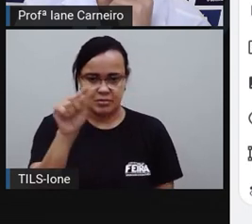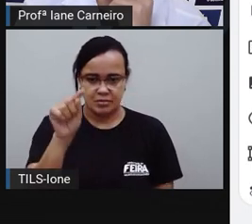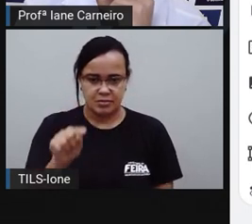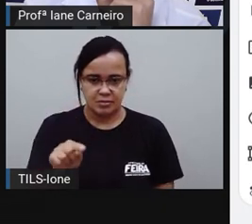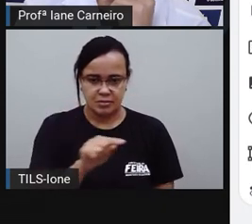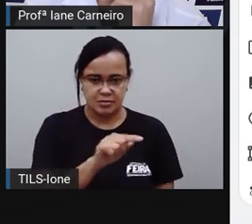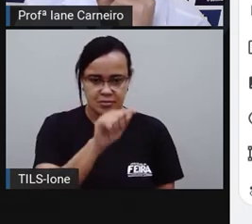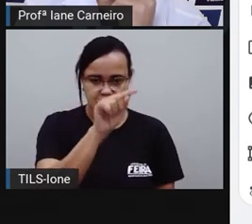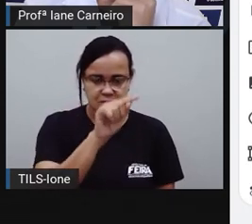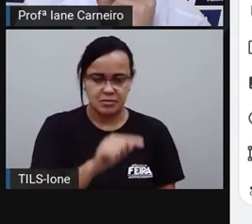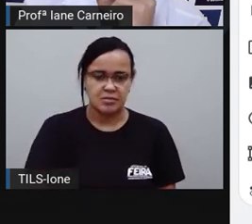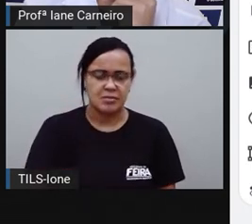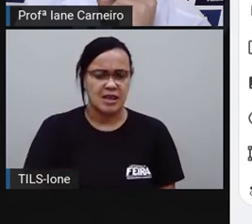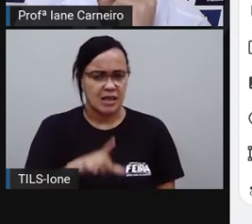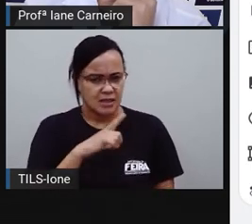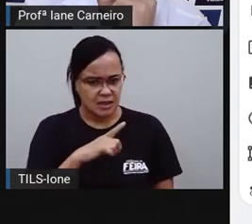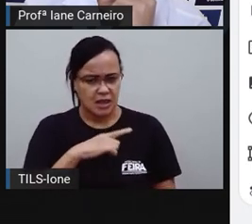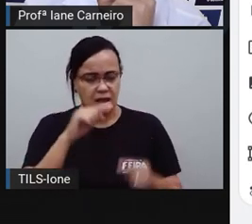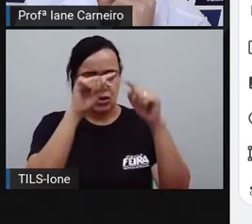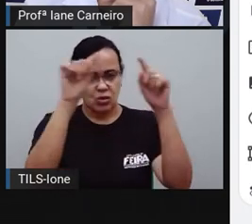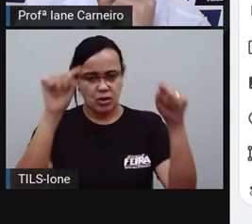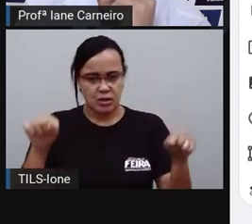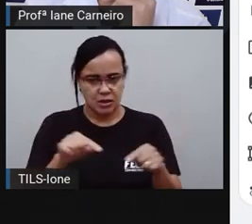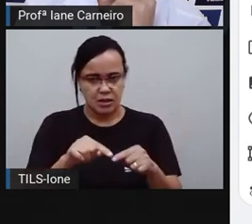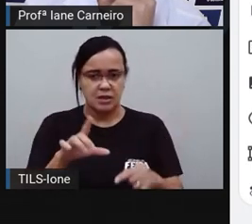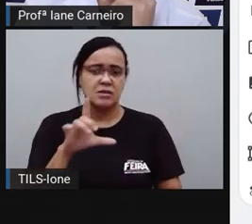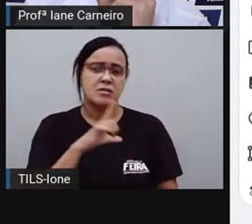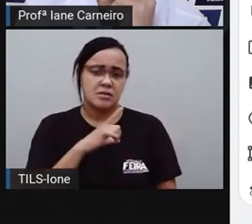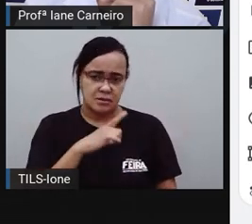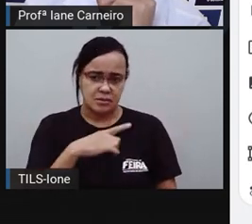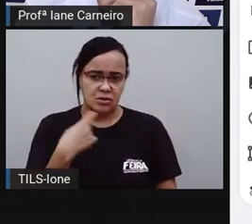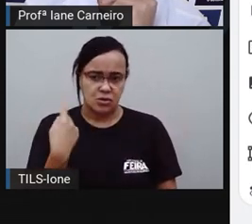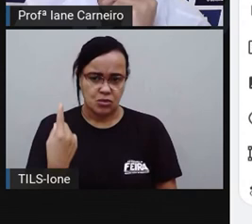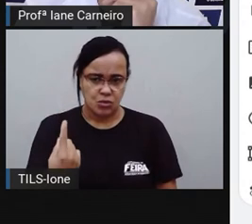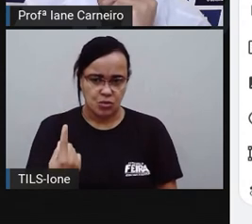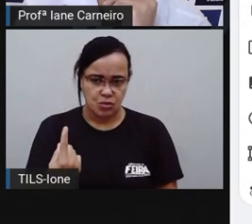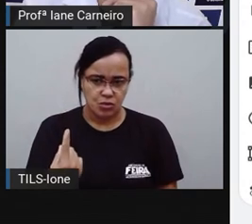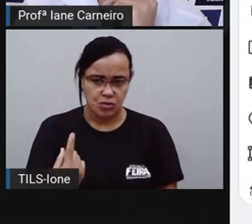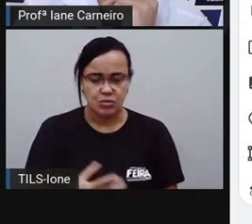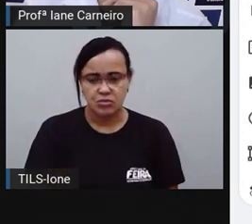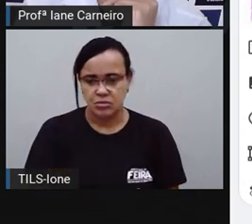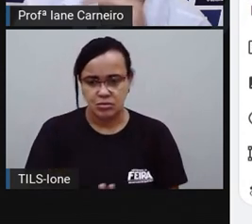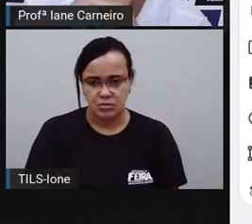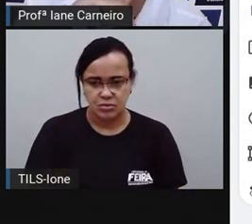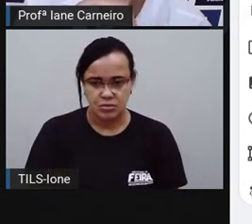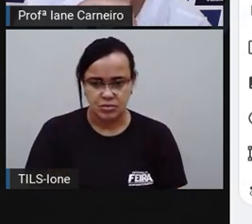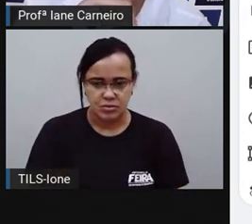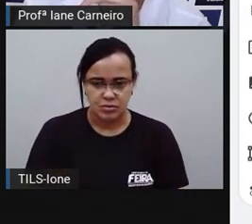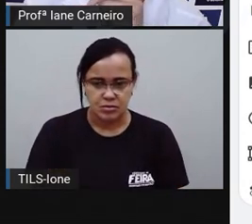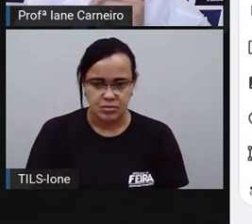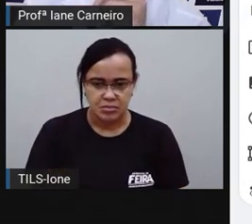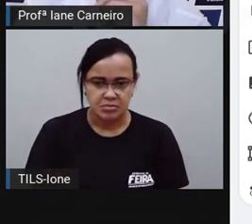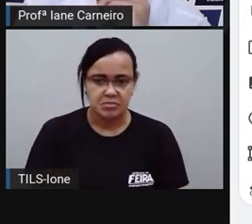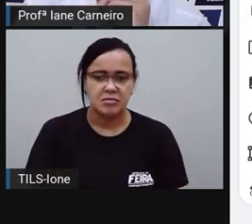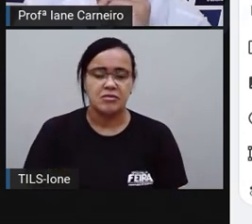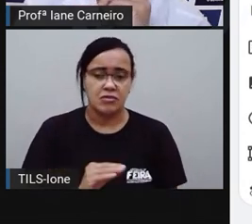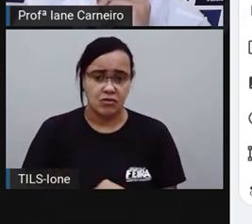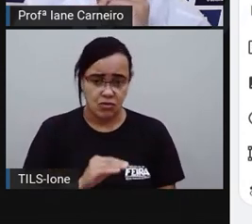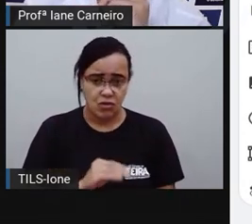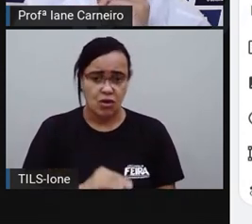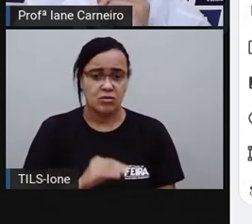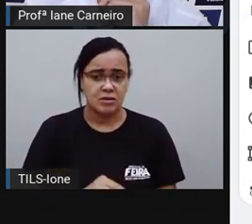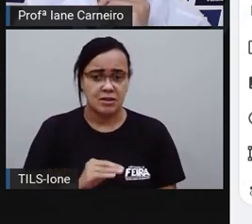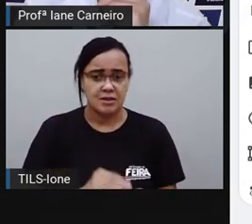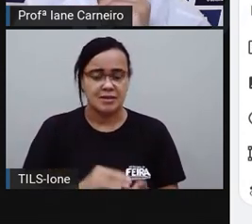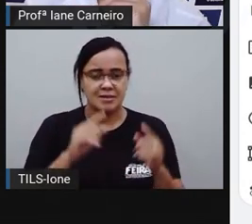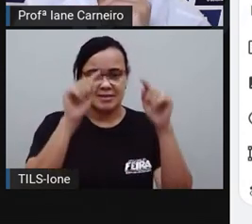tem algum quadrado? Não tem, só tem esse aqui, né? Da imagem. Olha só, para ficou faltando pintar um triângulo.